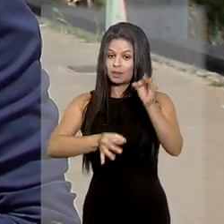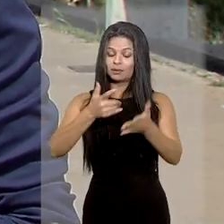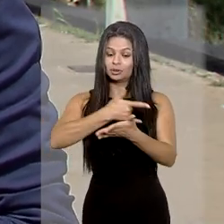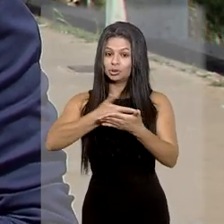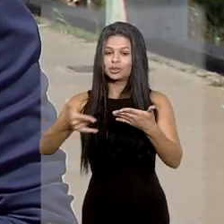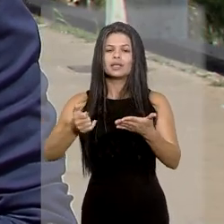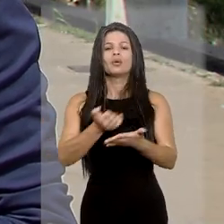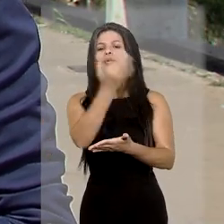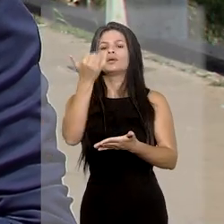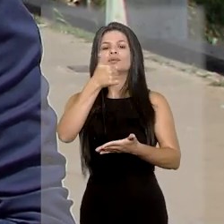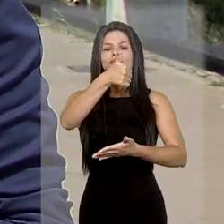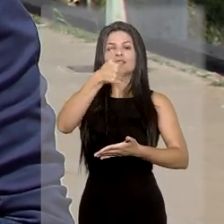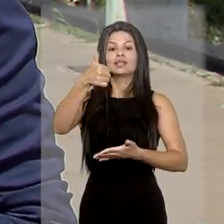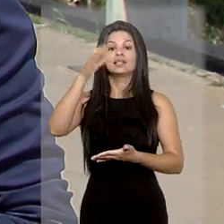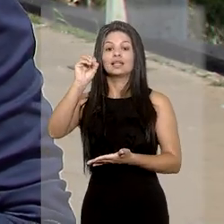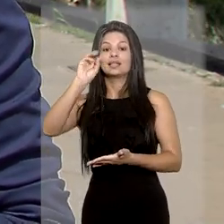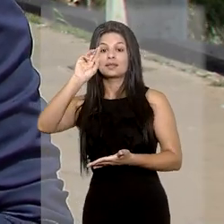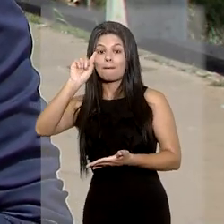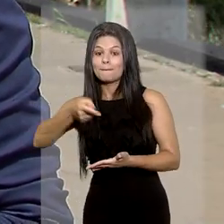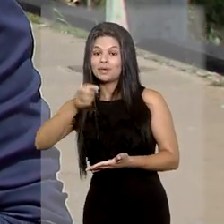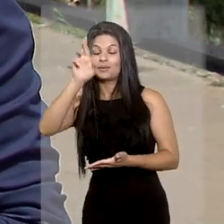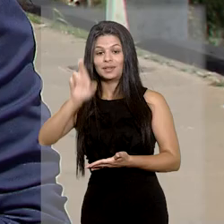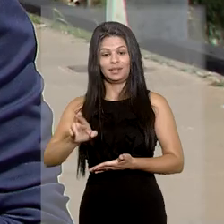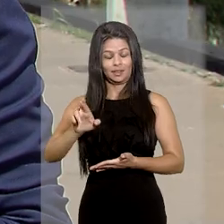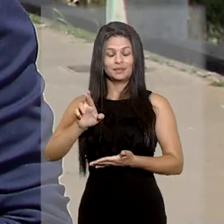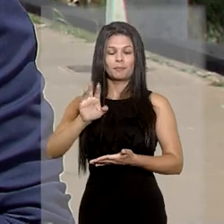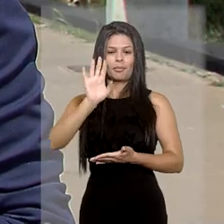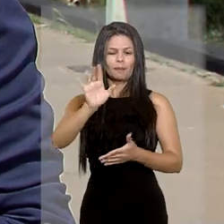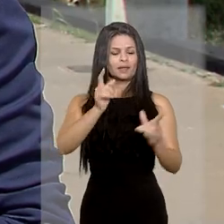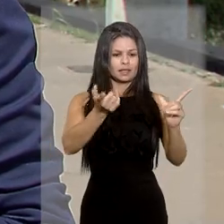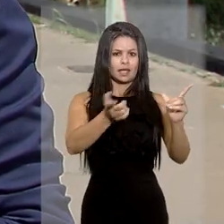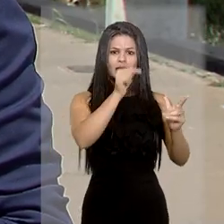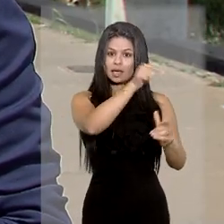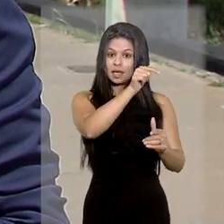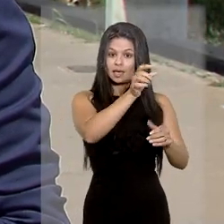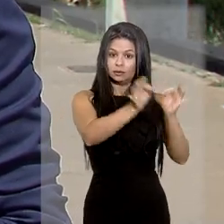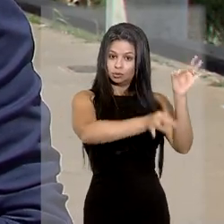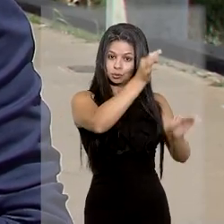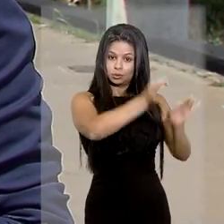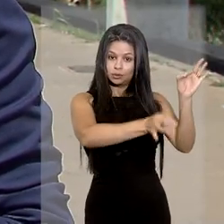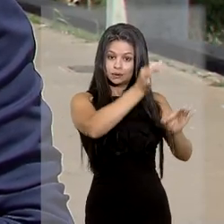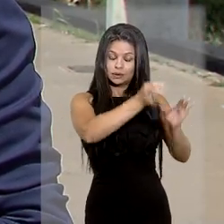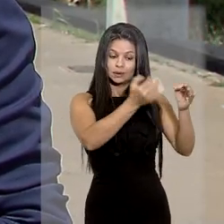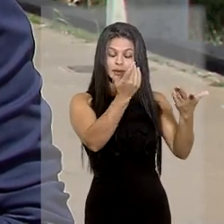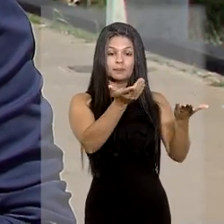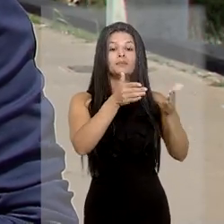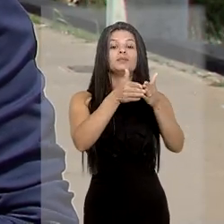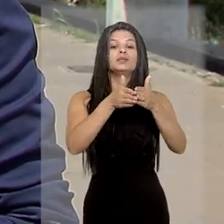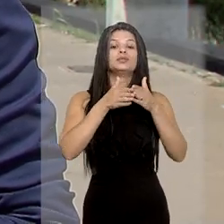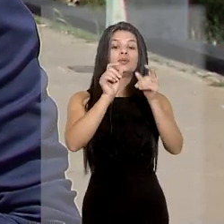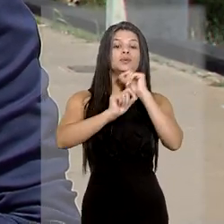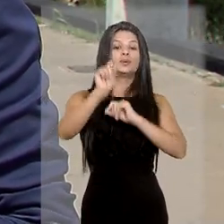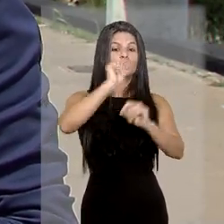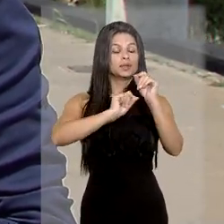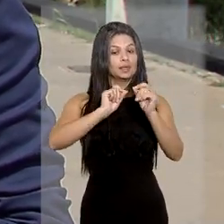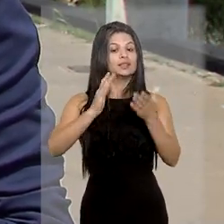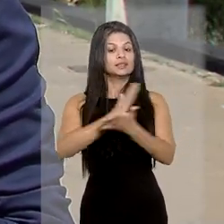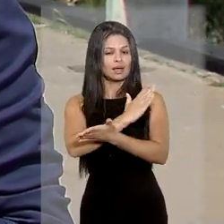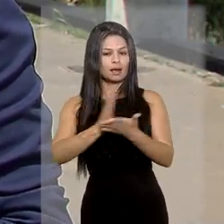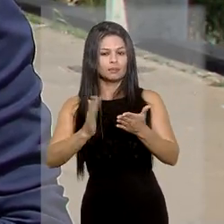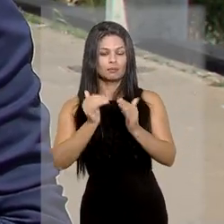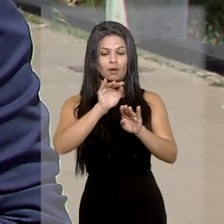em cheques de aproximadamente 110 mil reais e o credor apontou o precedentes da corte especial e da terceira turma que